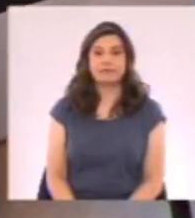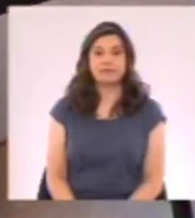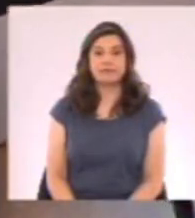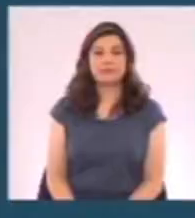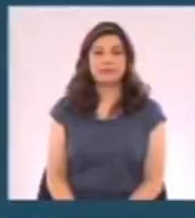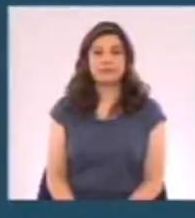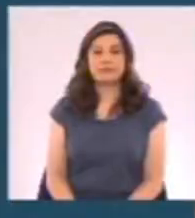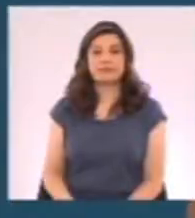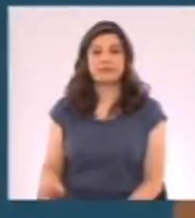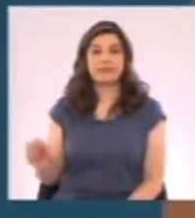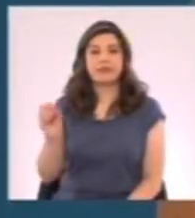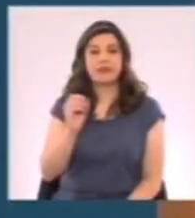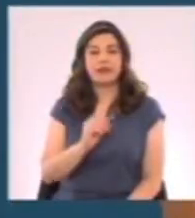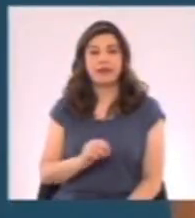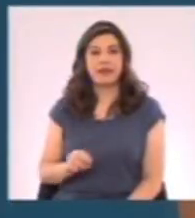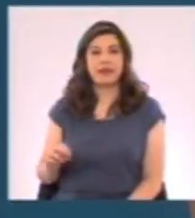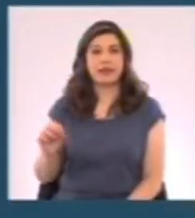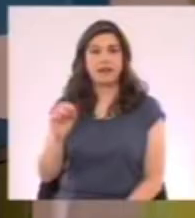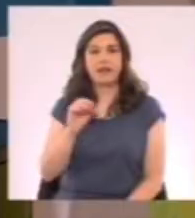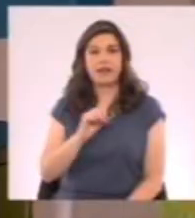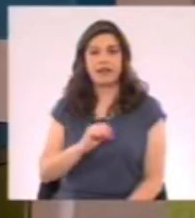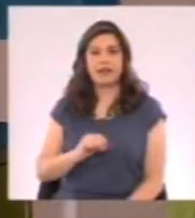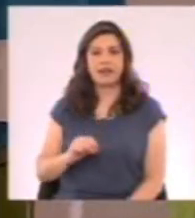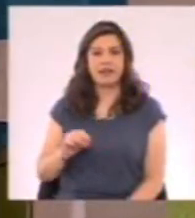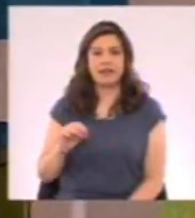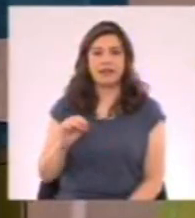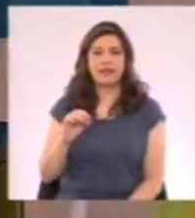vai parar,